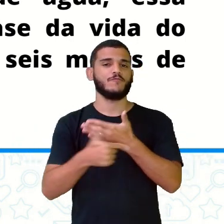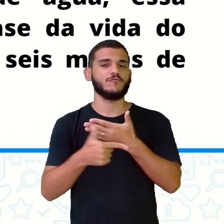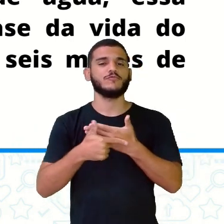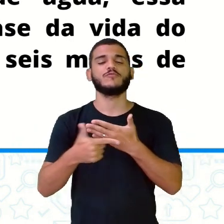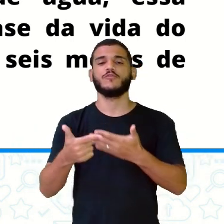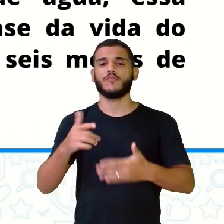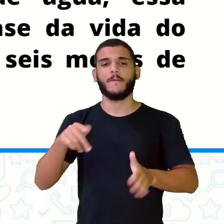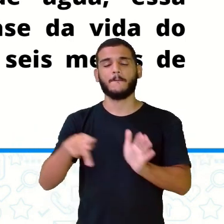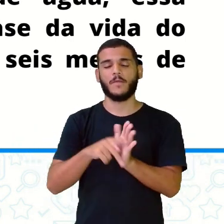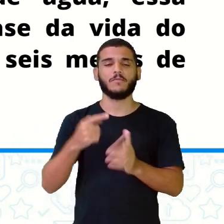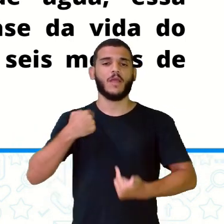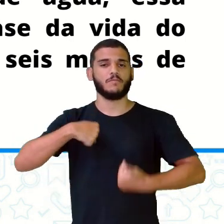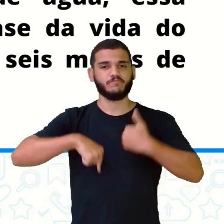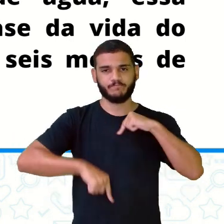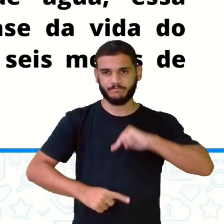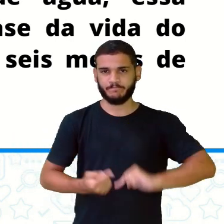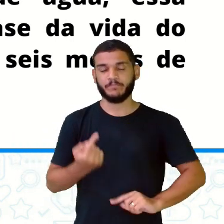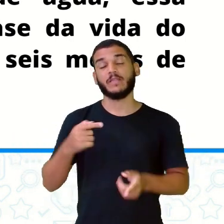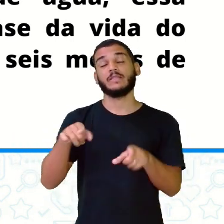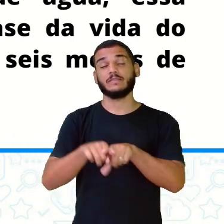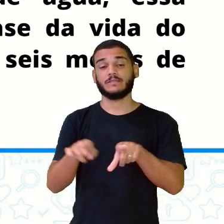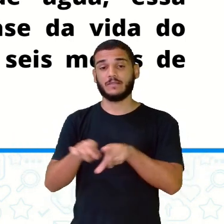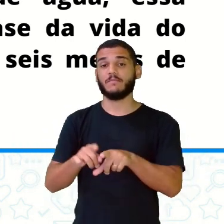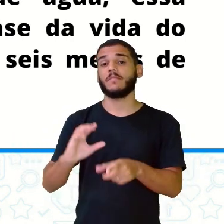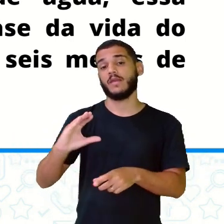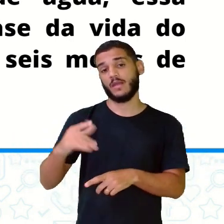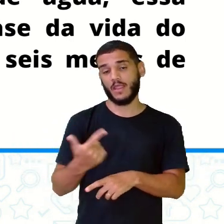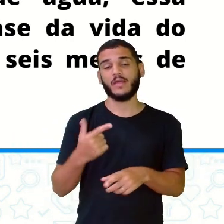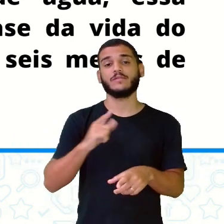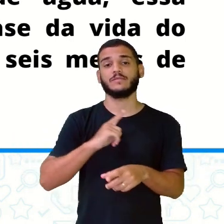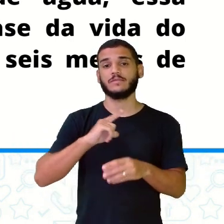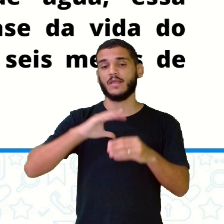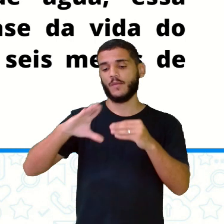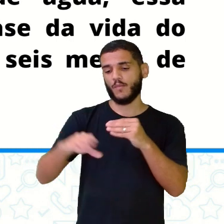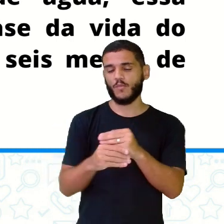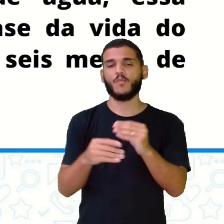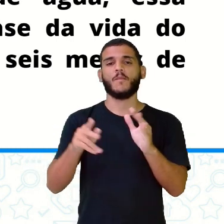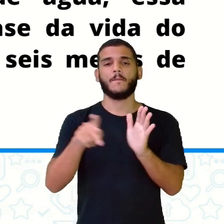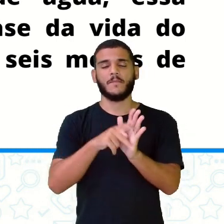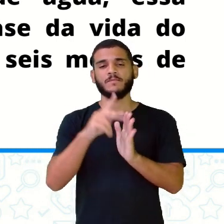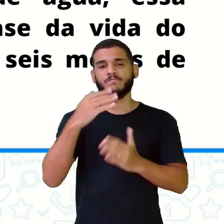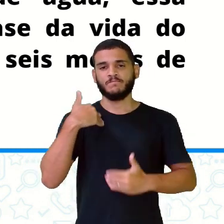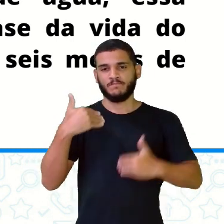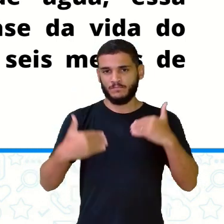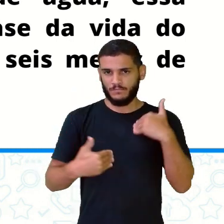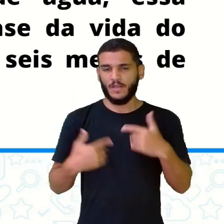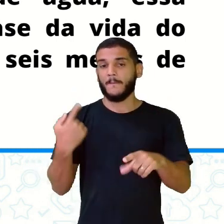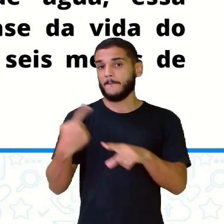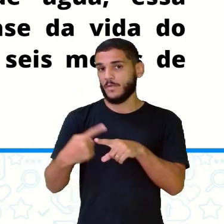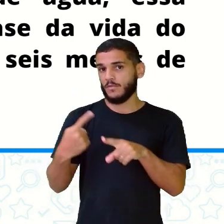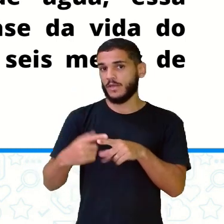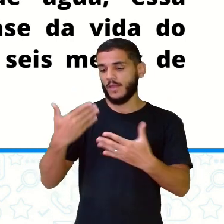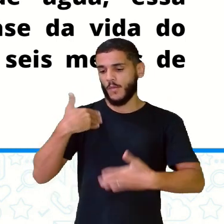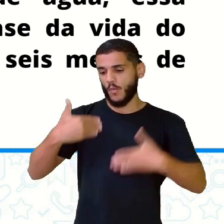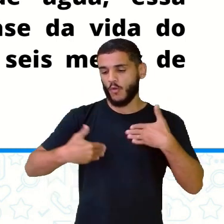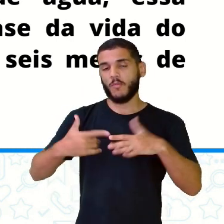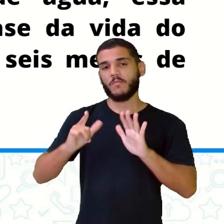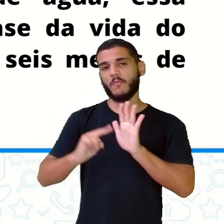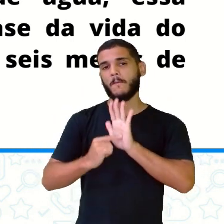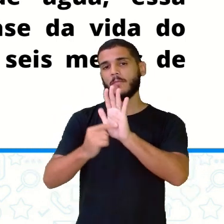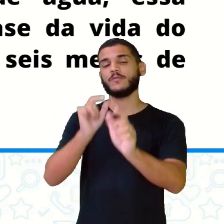no organismo, além, é claro, de fazer parte da composição corpórea. O corpo humano apresenta cerca